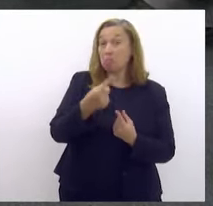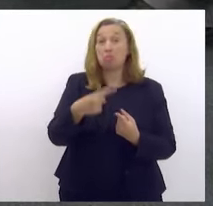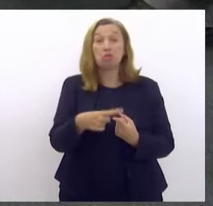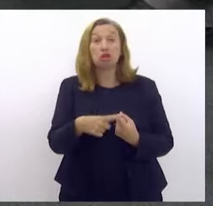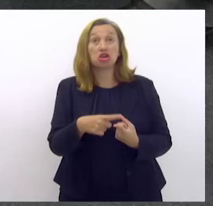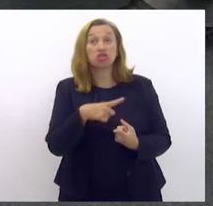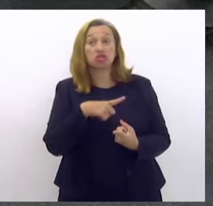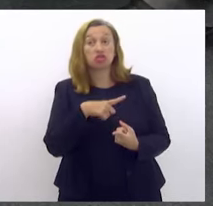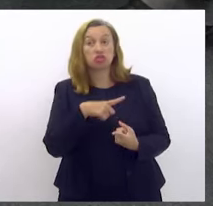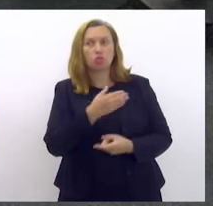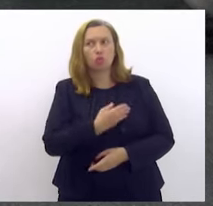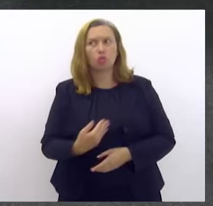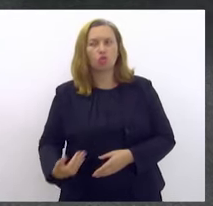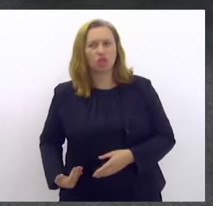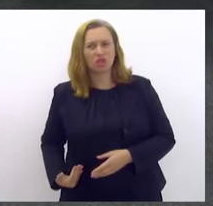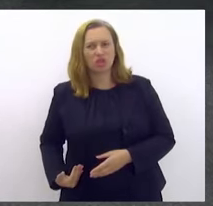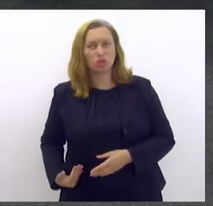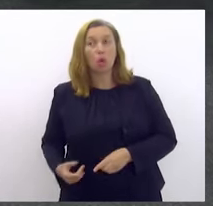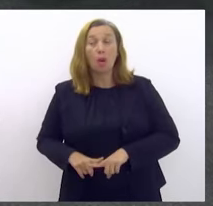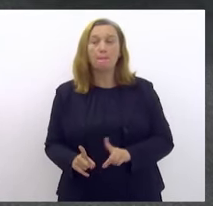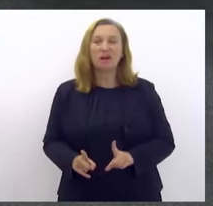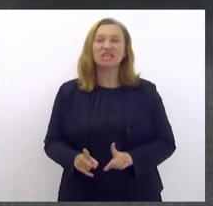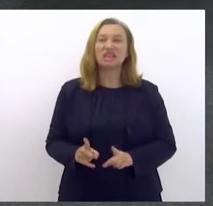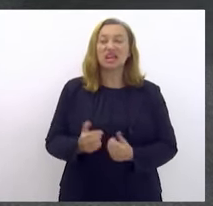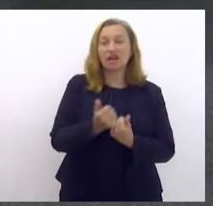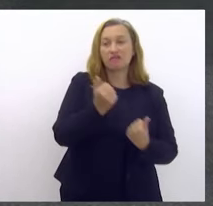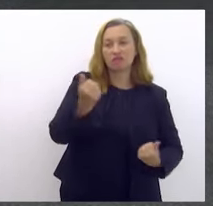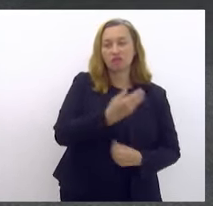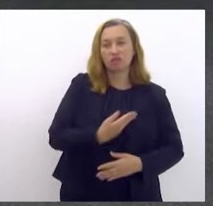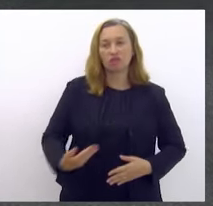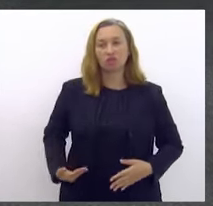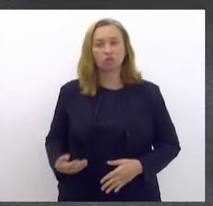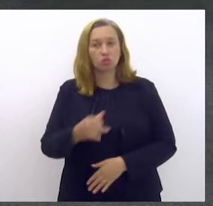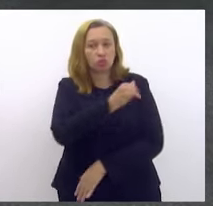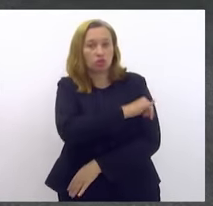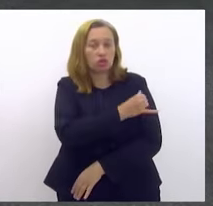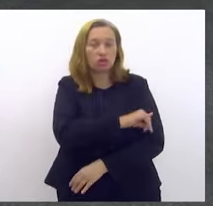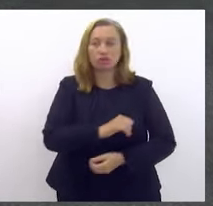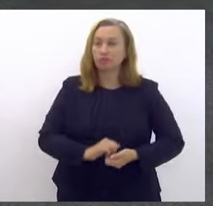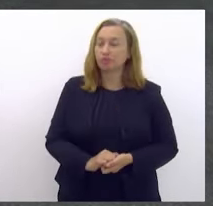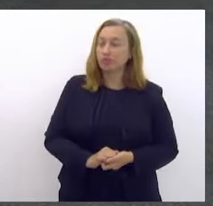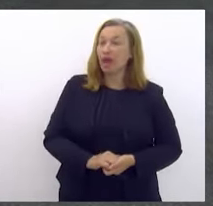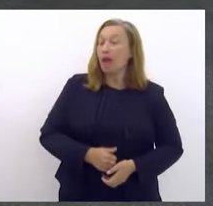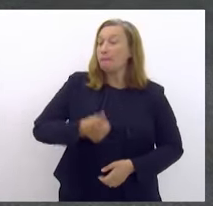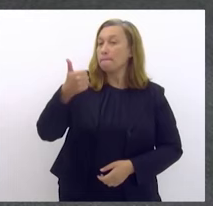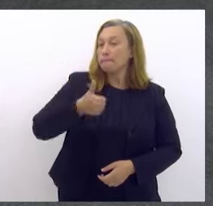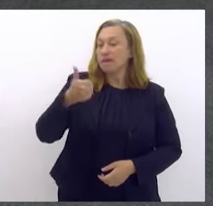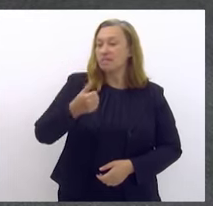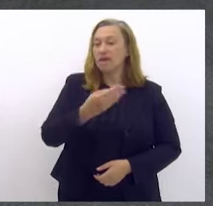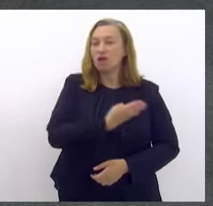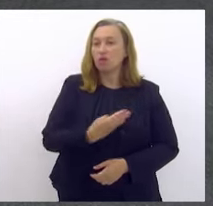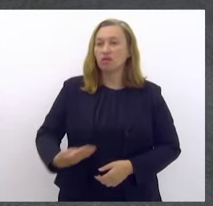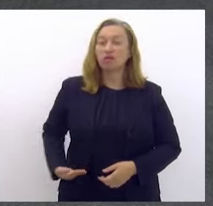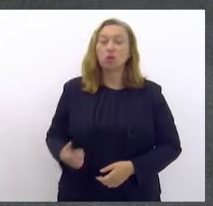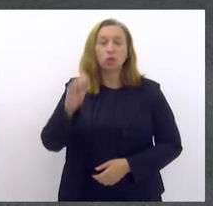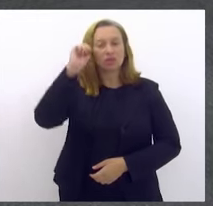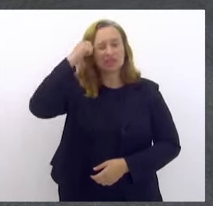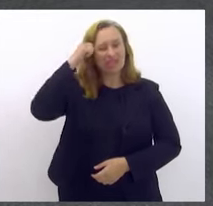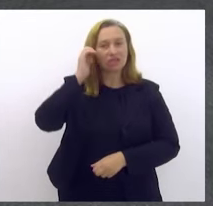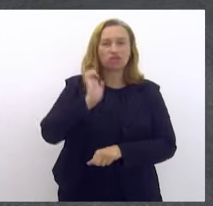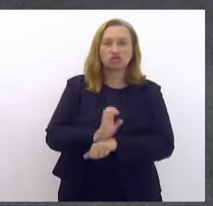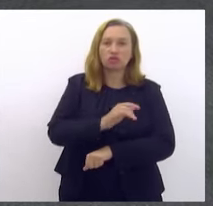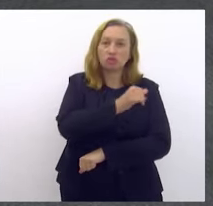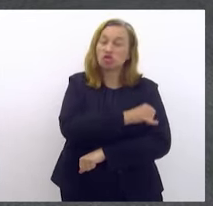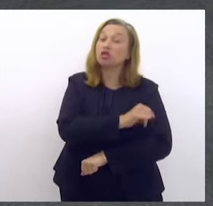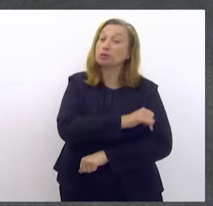ali um governador presente, mas ela era vice-governadora do Rio de Janeiro, e ela foi a primeira governadora negra do estado do Rio